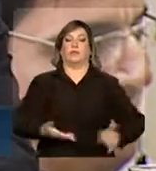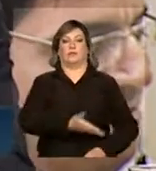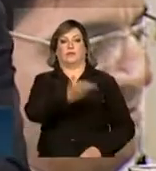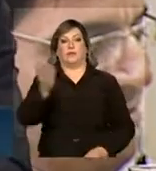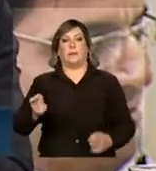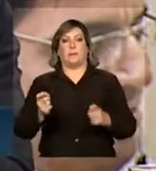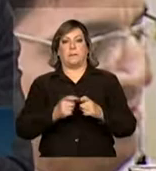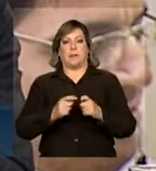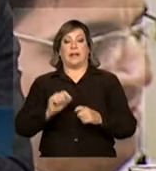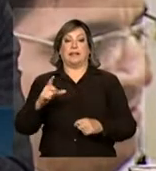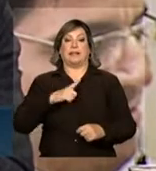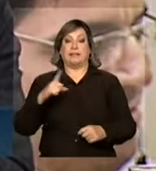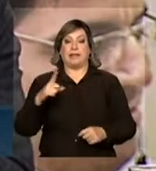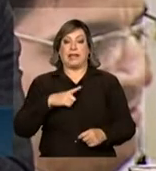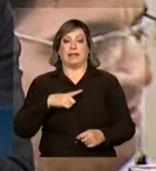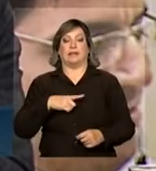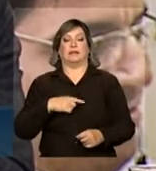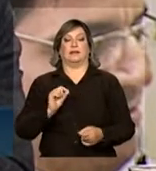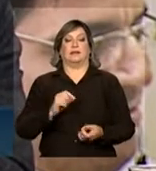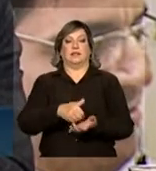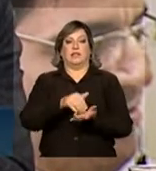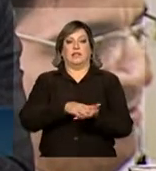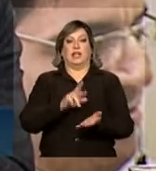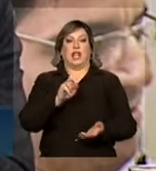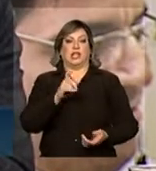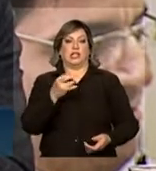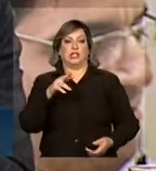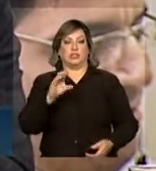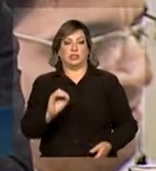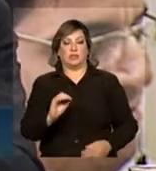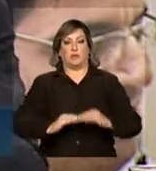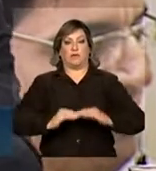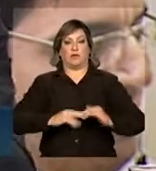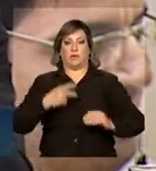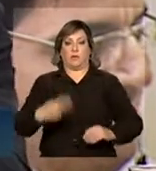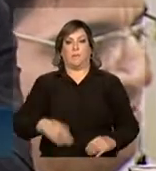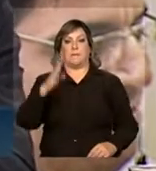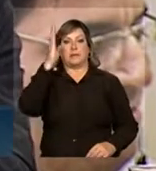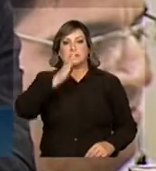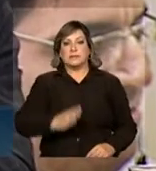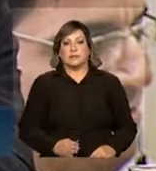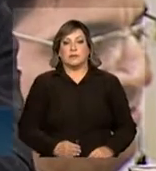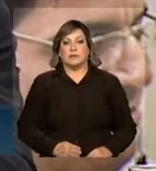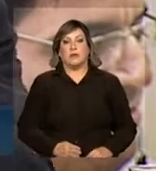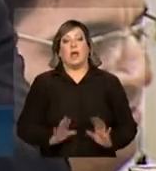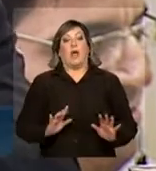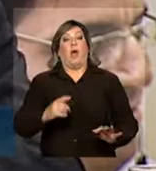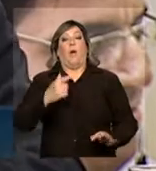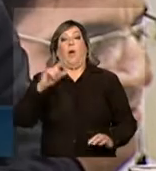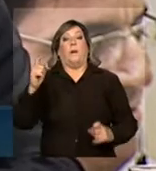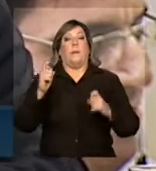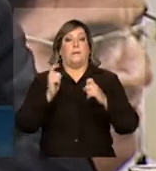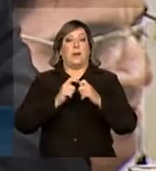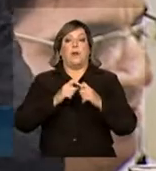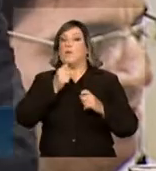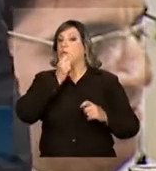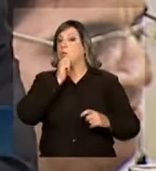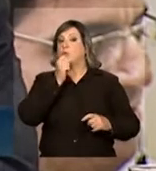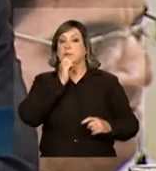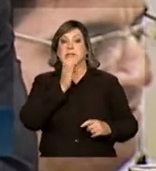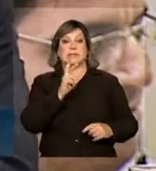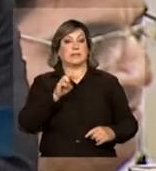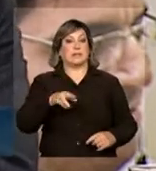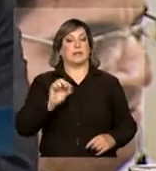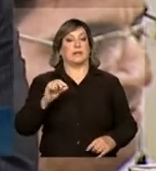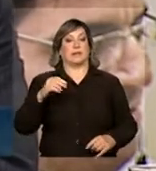médicos que T registro profissional no Brasil eh E no caso dos médicos que não t registro profissional fora eh dentro do